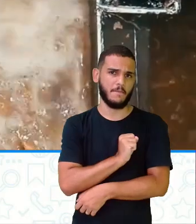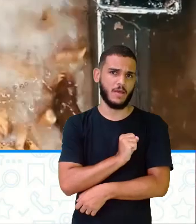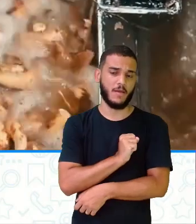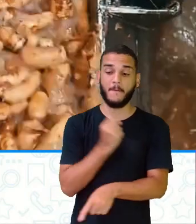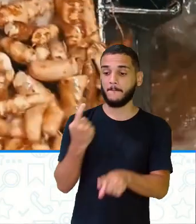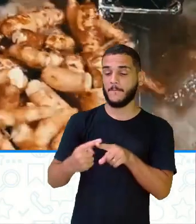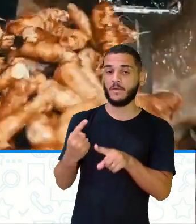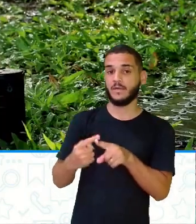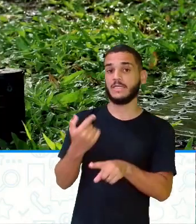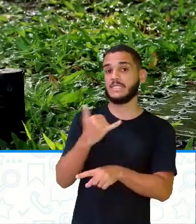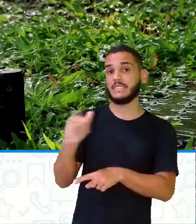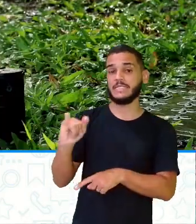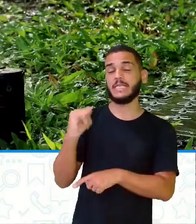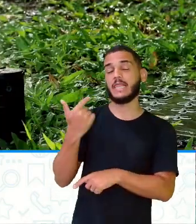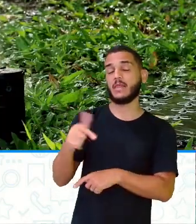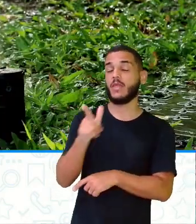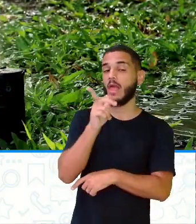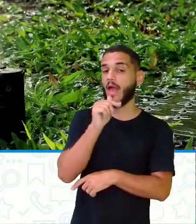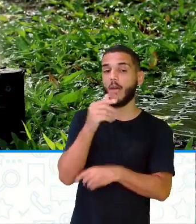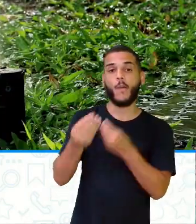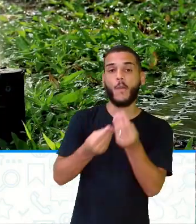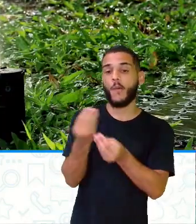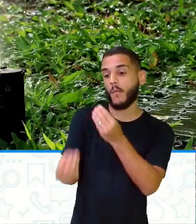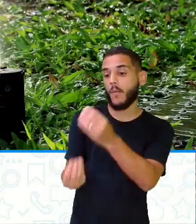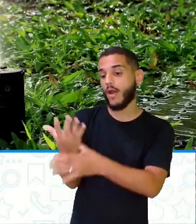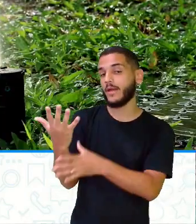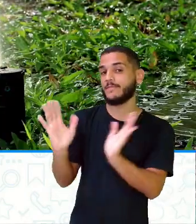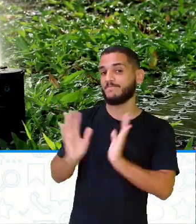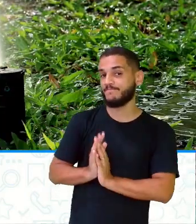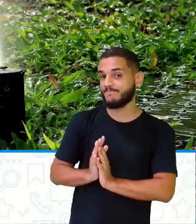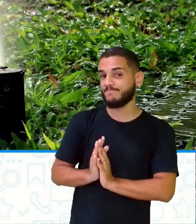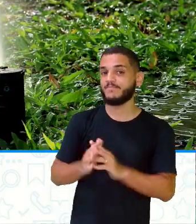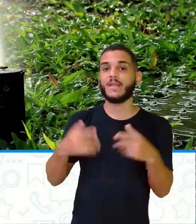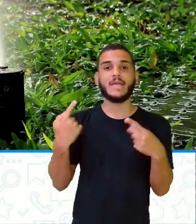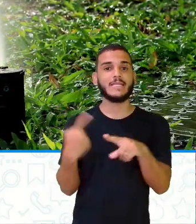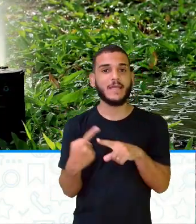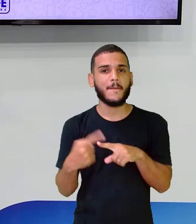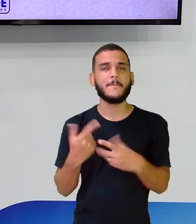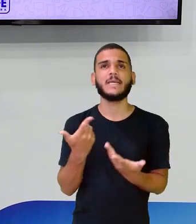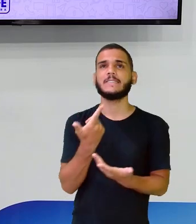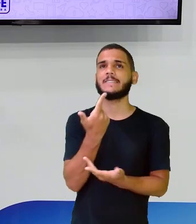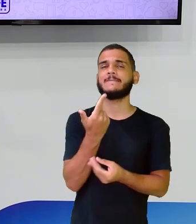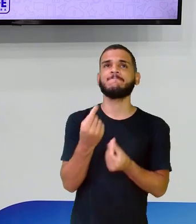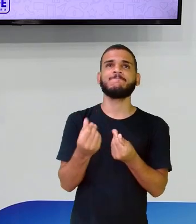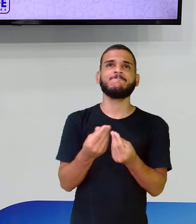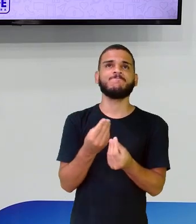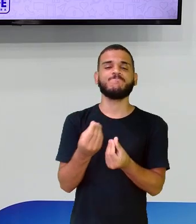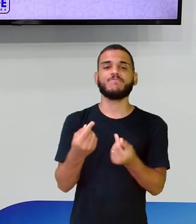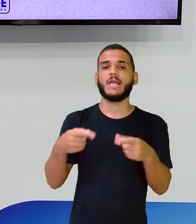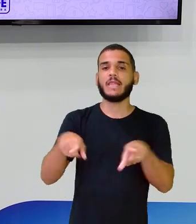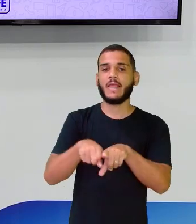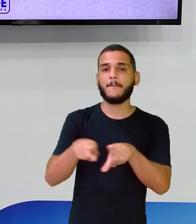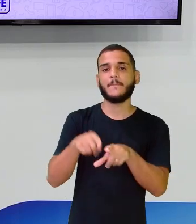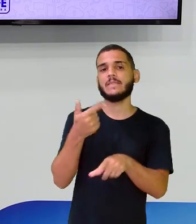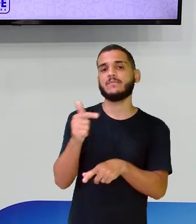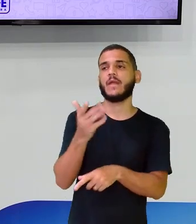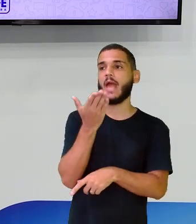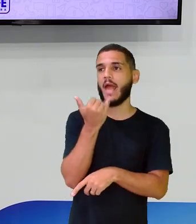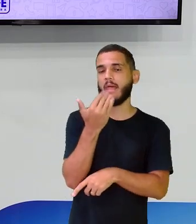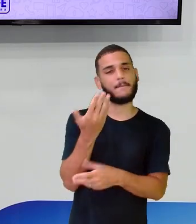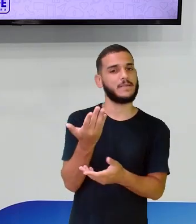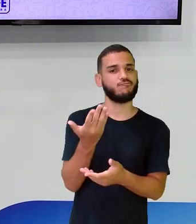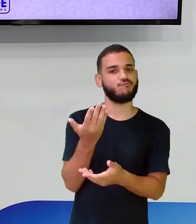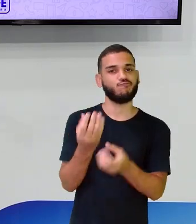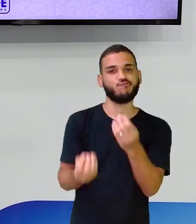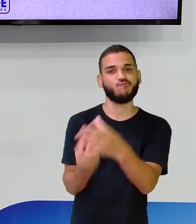poderia existir sem a água. Também a gente não poderia produzir alimentos. Sabe aquela sua comida favorita? Não